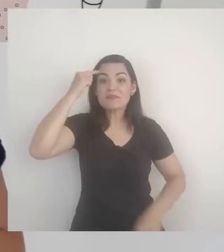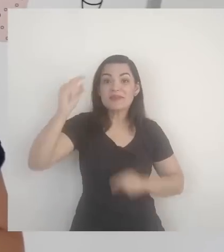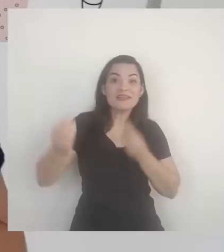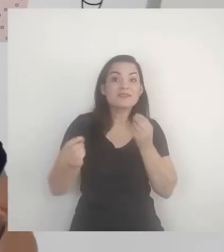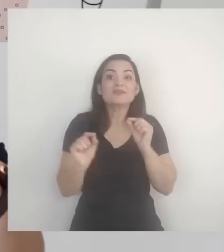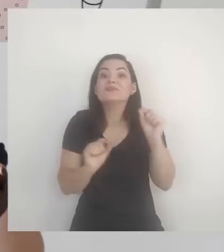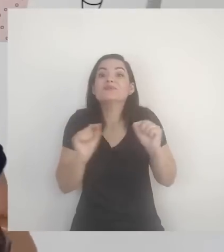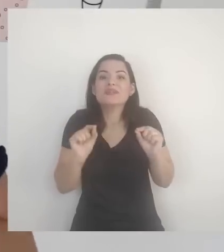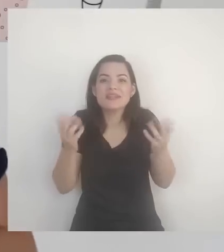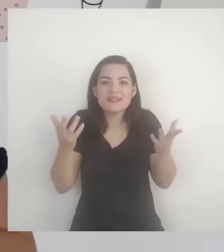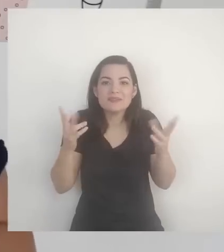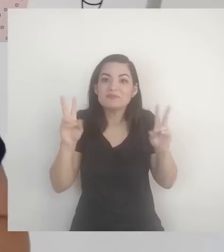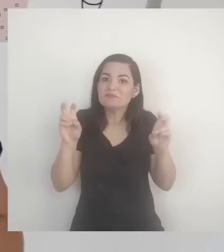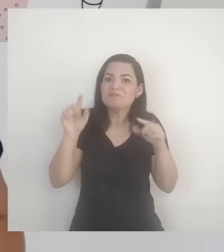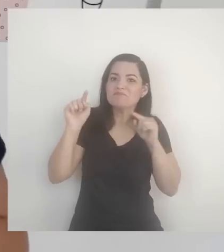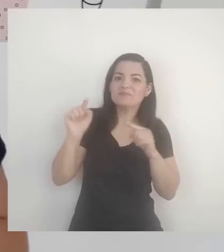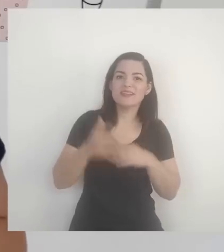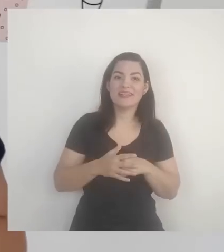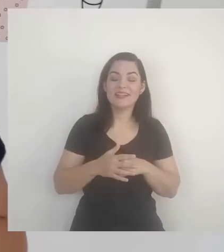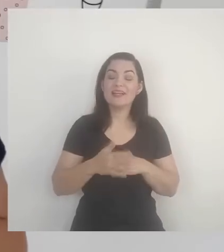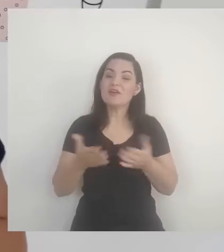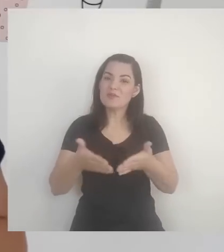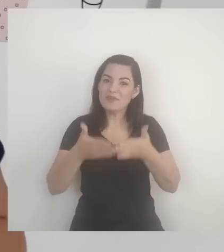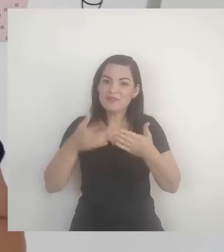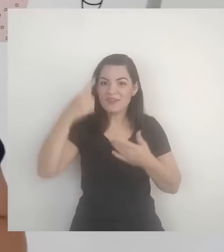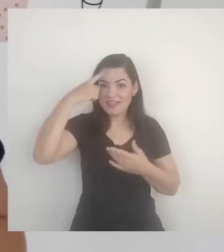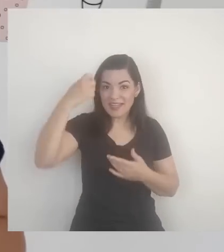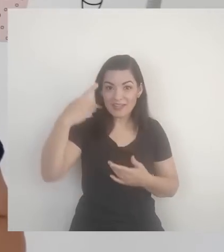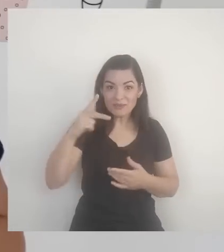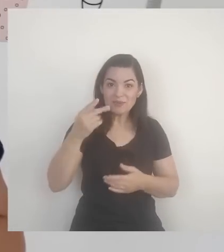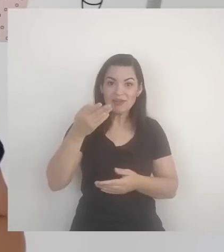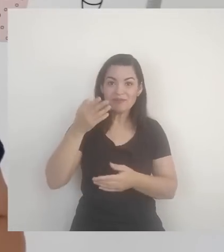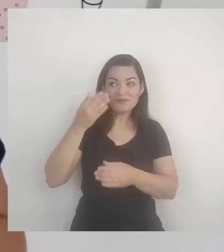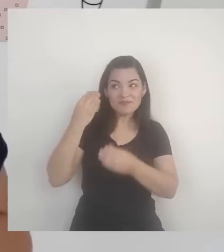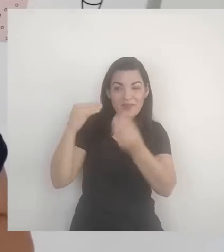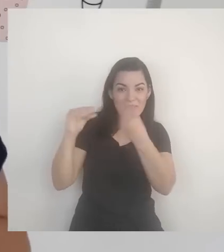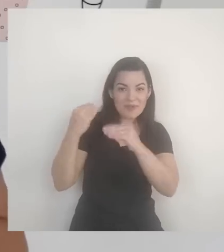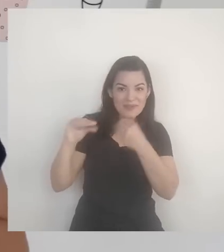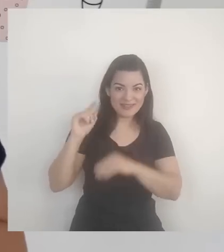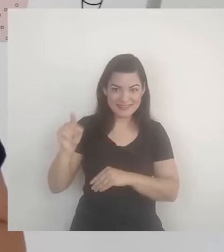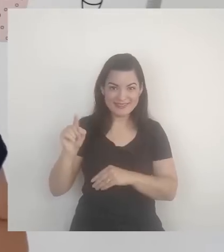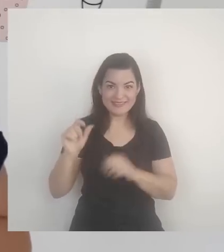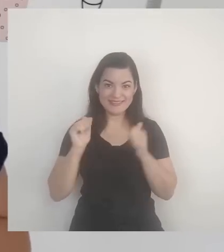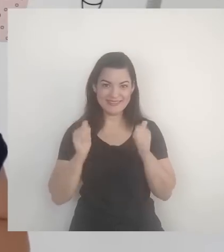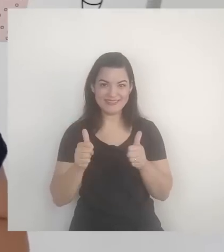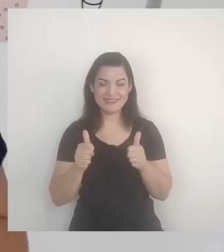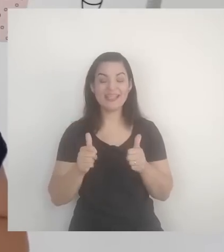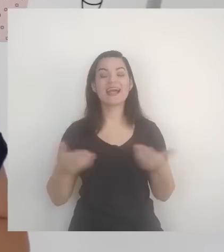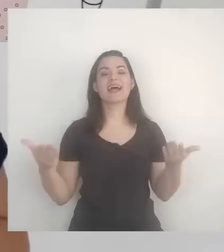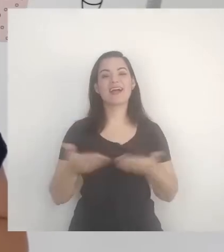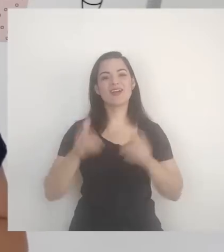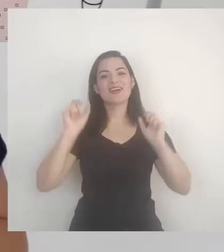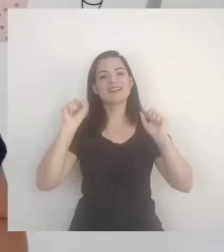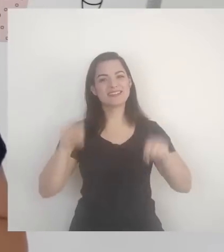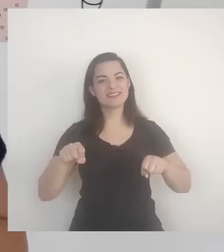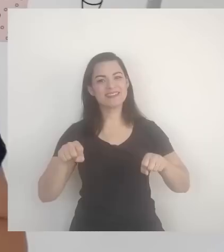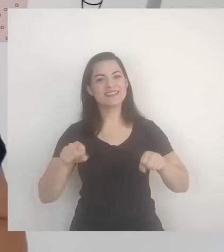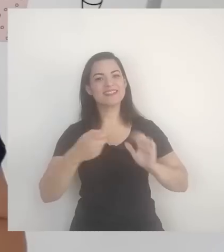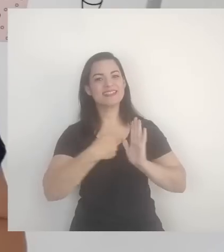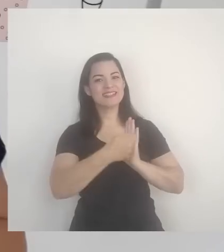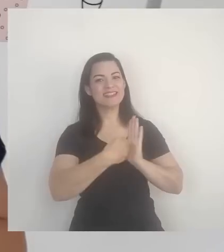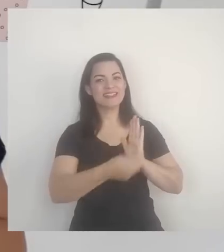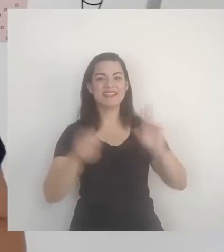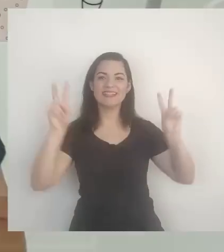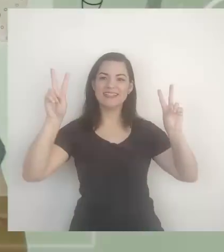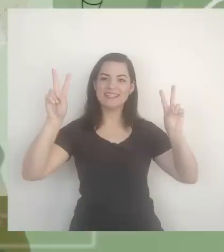respeito disso. Então, compartilhem as suas ideias lá com a Pro, tá bom? Agora sim, vamos anotar o tema do